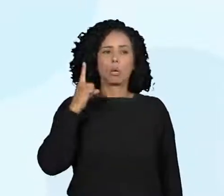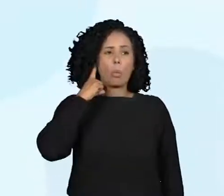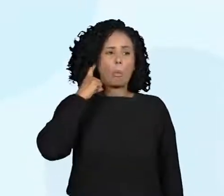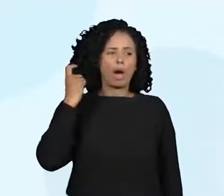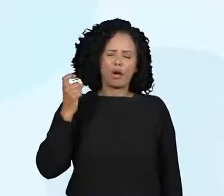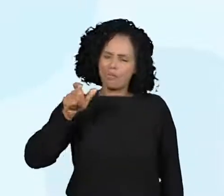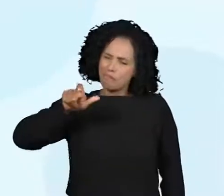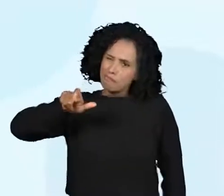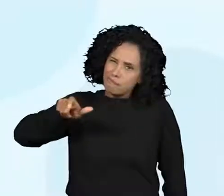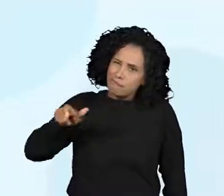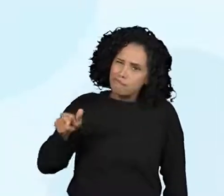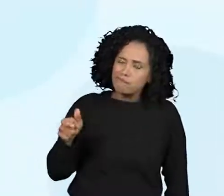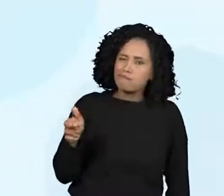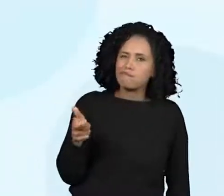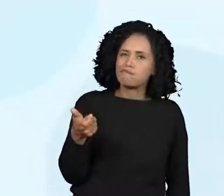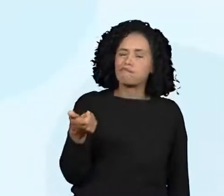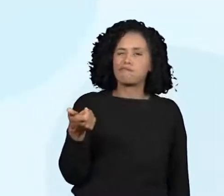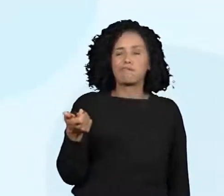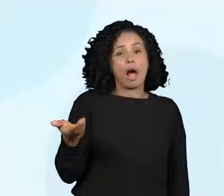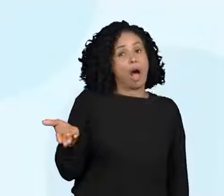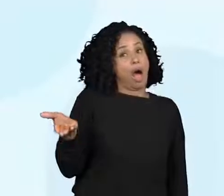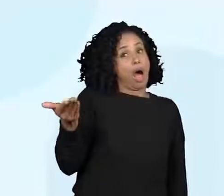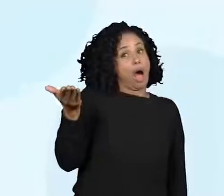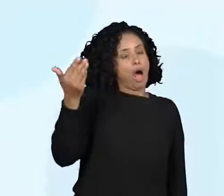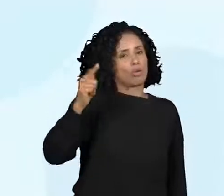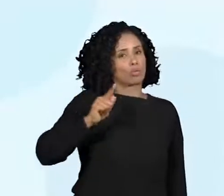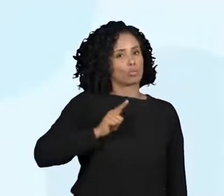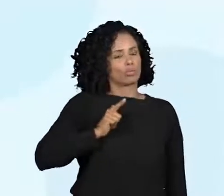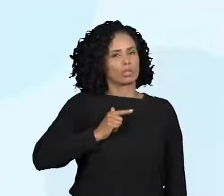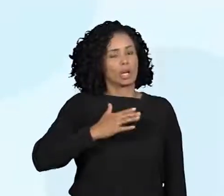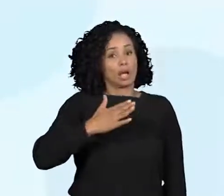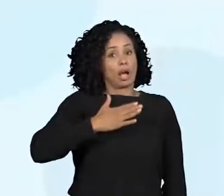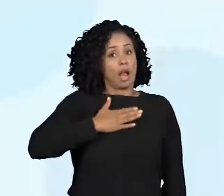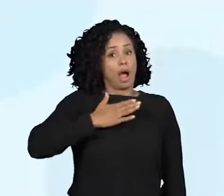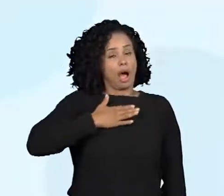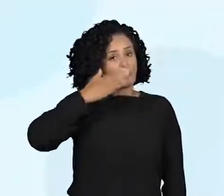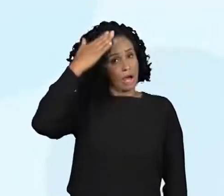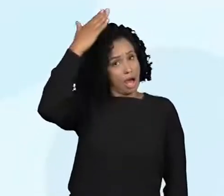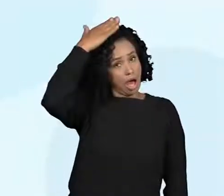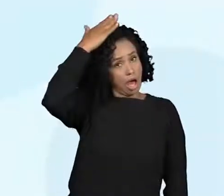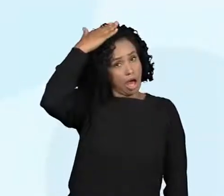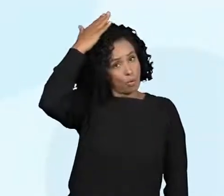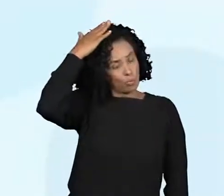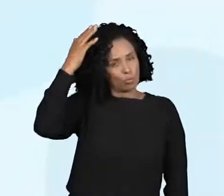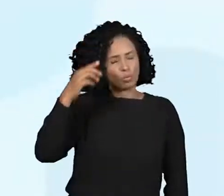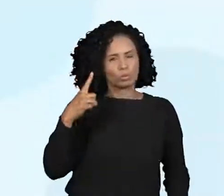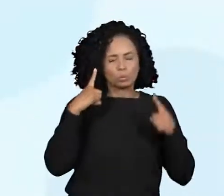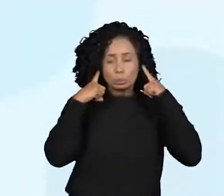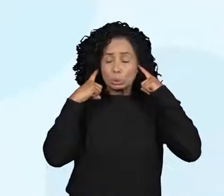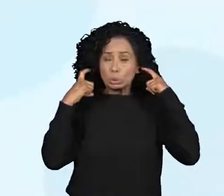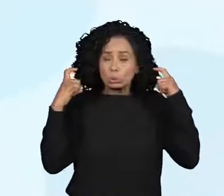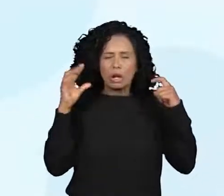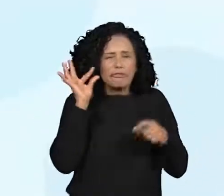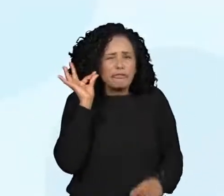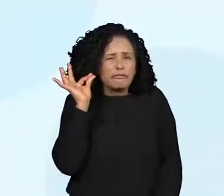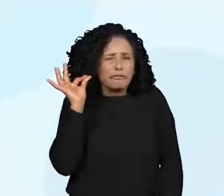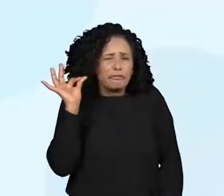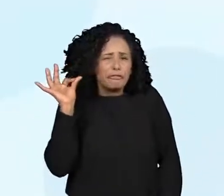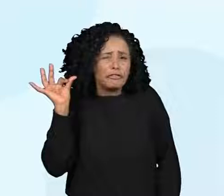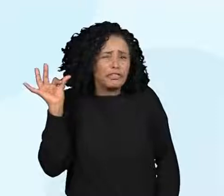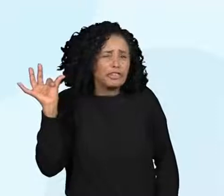vasta gama que vai do grave ao agudo e vice-versa. Então, a